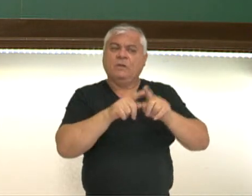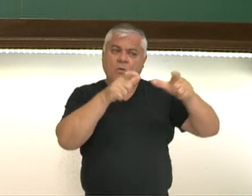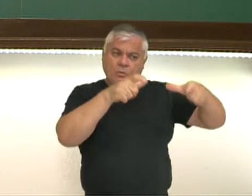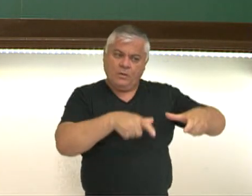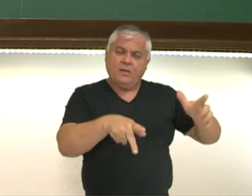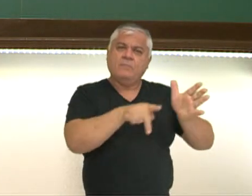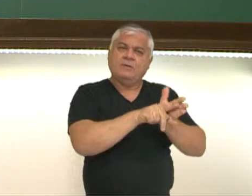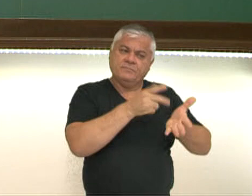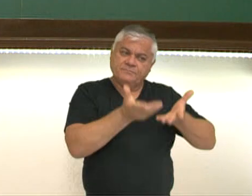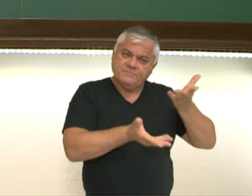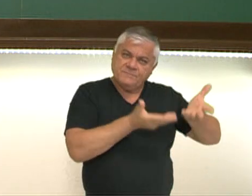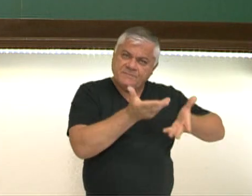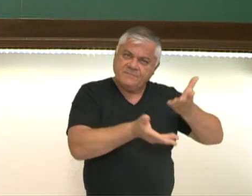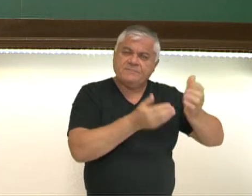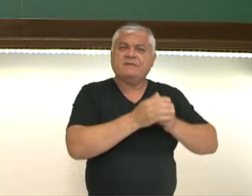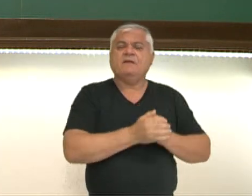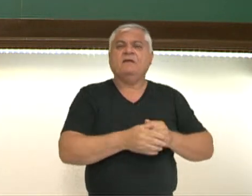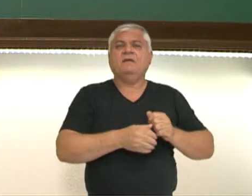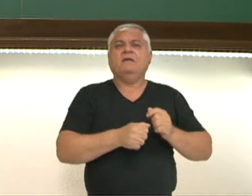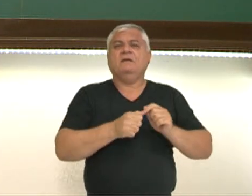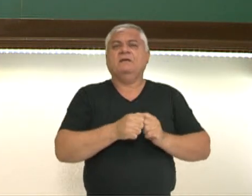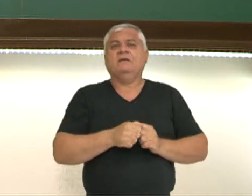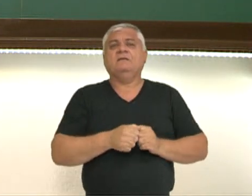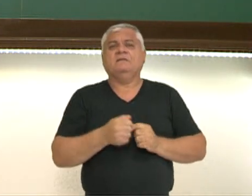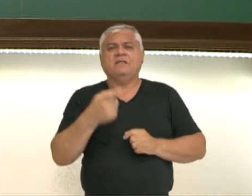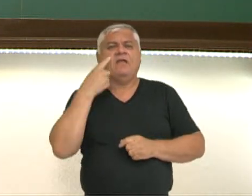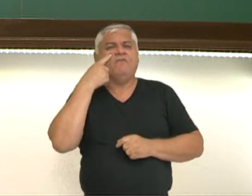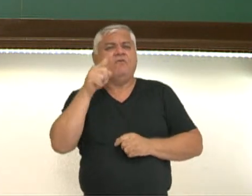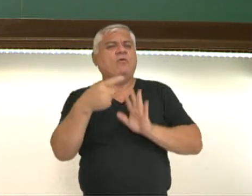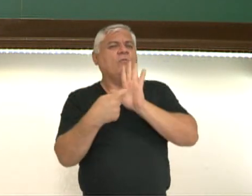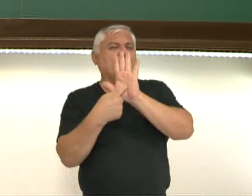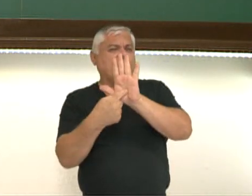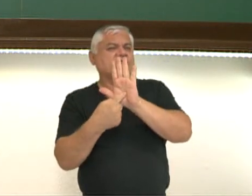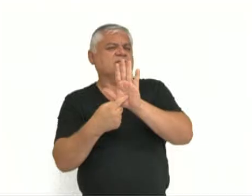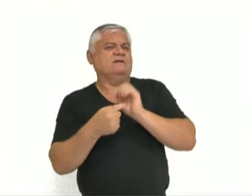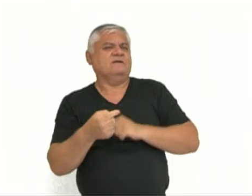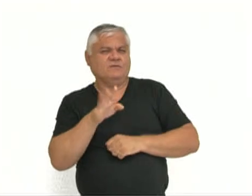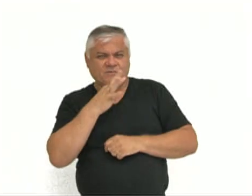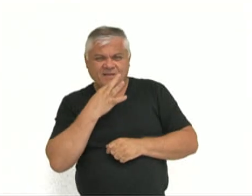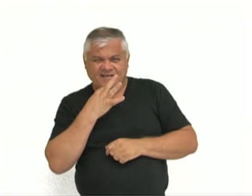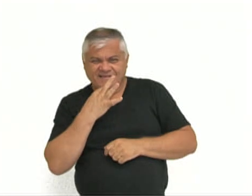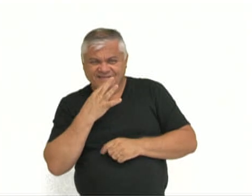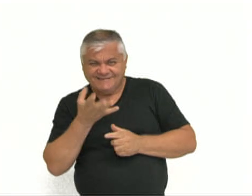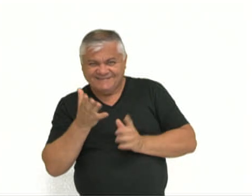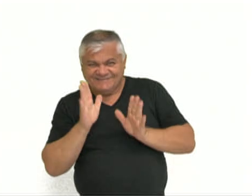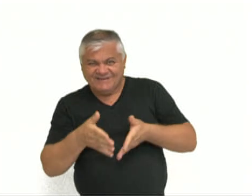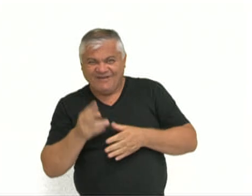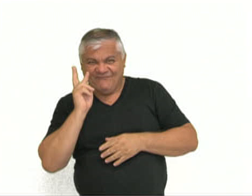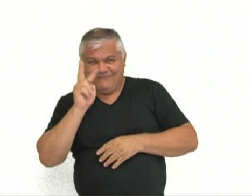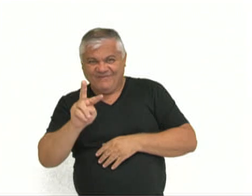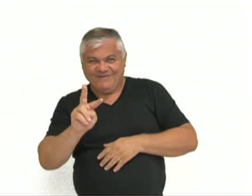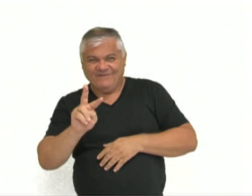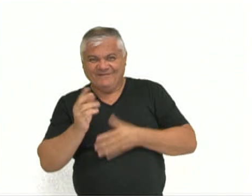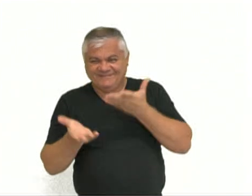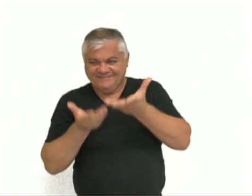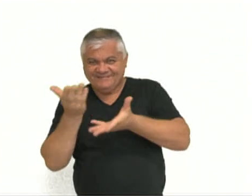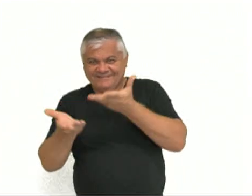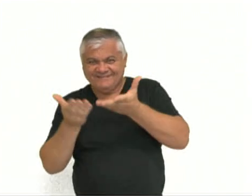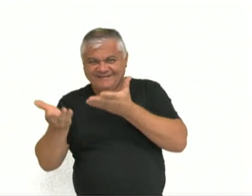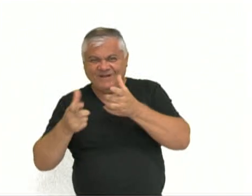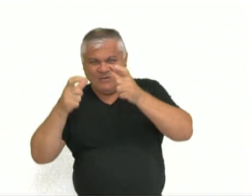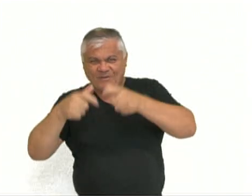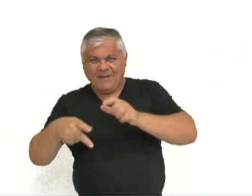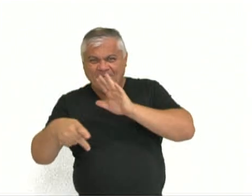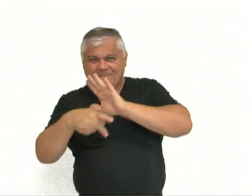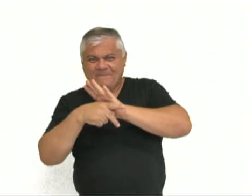como eu acabei de citei agora há pouco atrás. Eu trouxe algumas para vocês. Vocês conhecem, por acaso, qual é a estação de tratamento mais